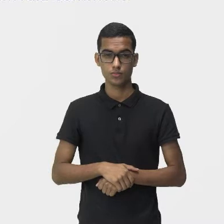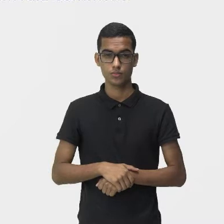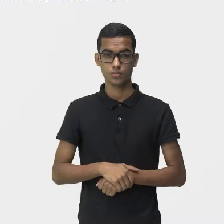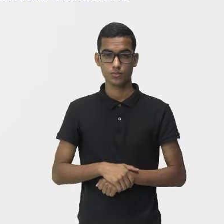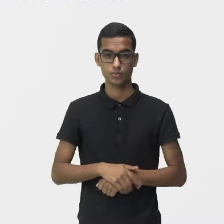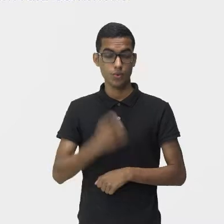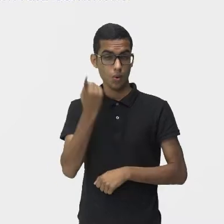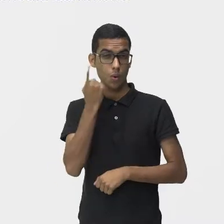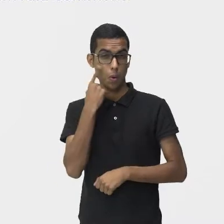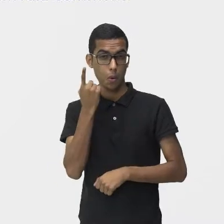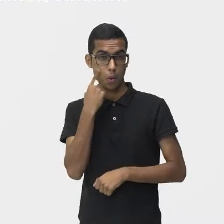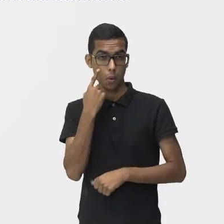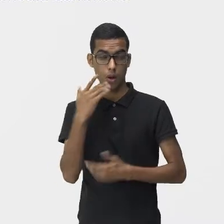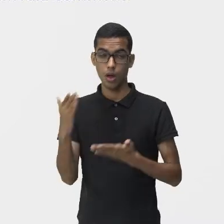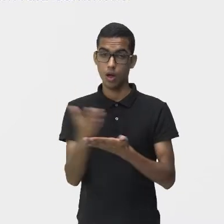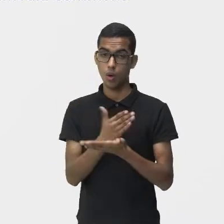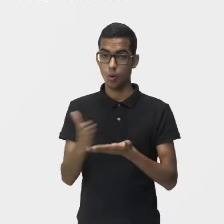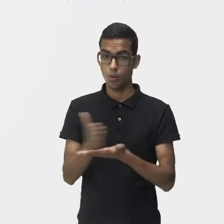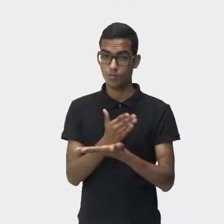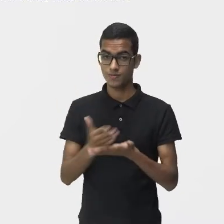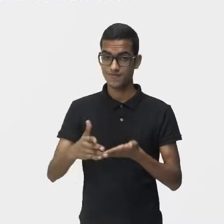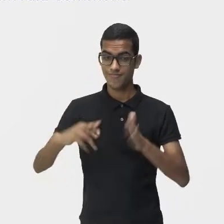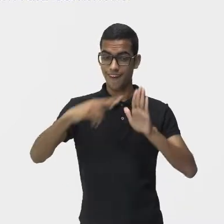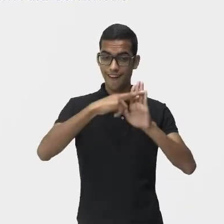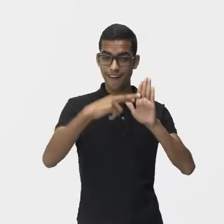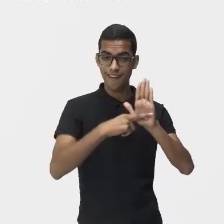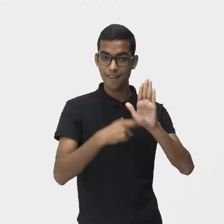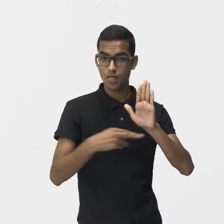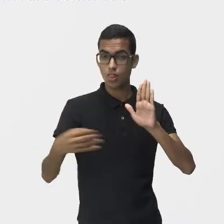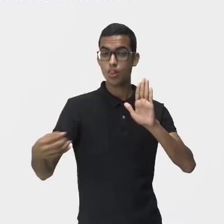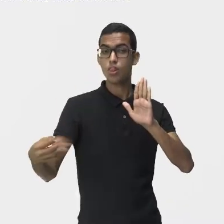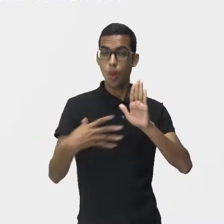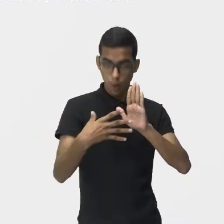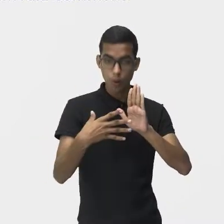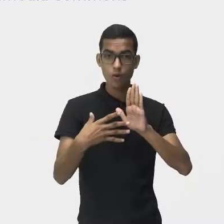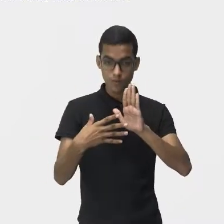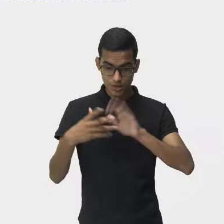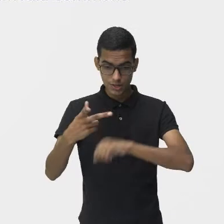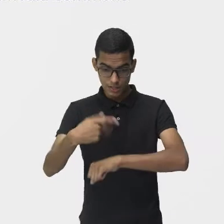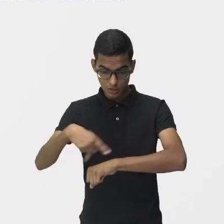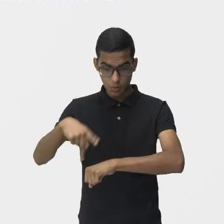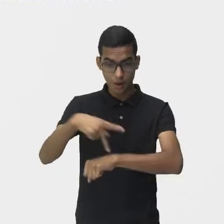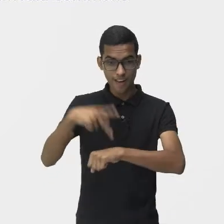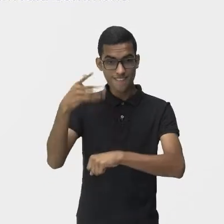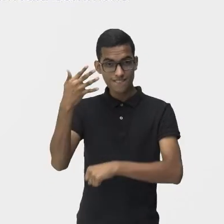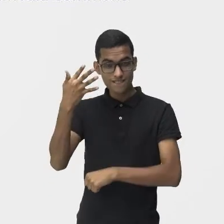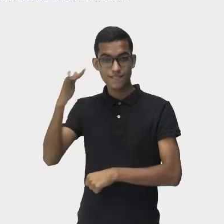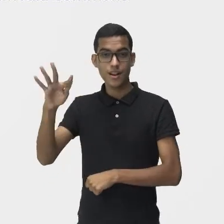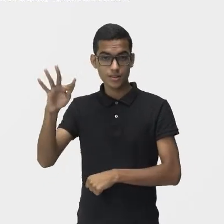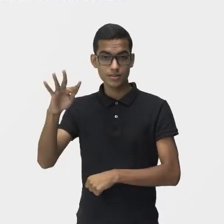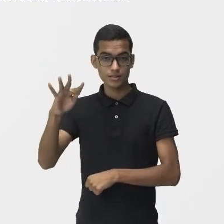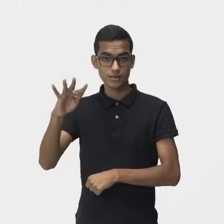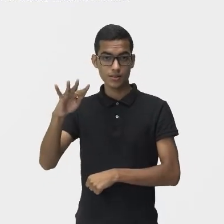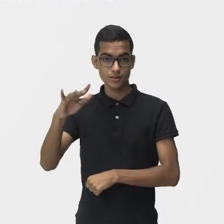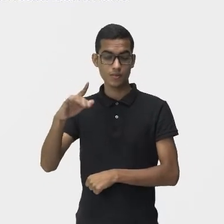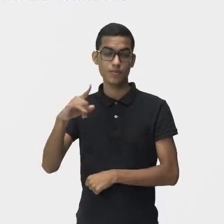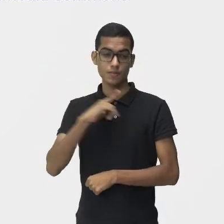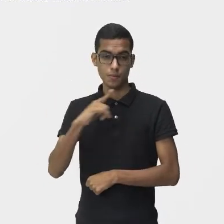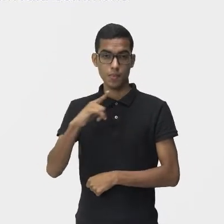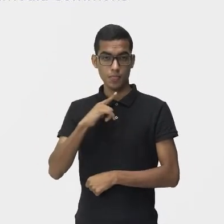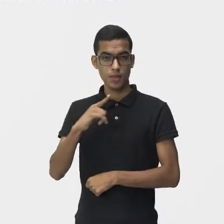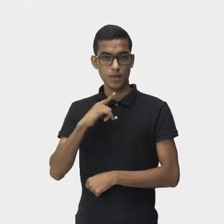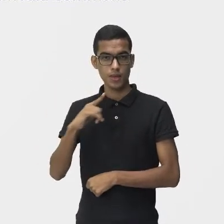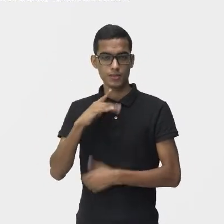ver algumas medidas sendo estabelecidas que iriam impactar dentro da França. Vamos ver aí a abolição da escravidão